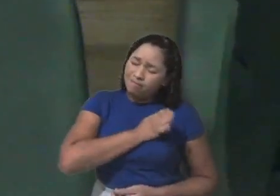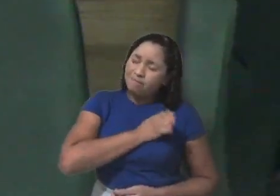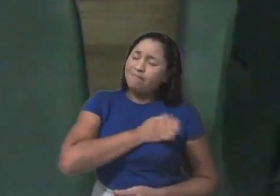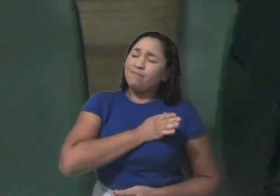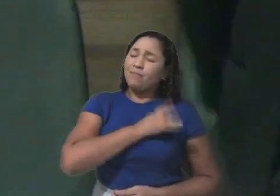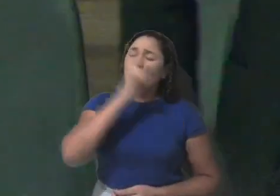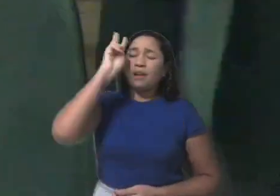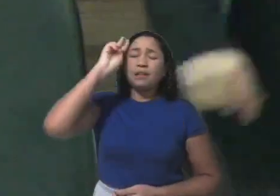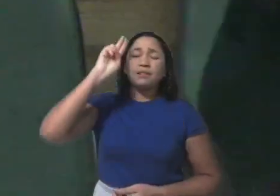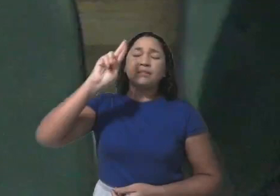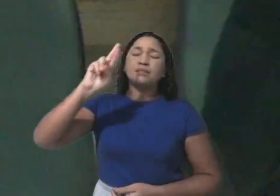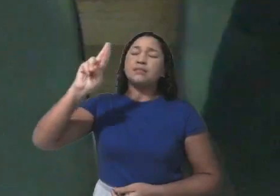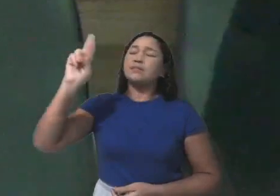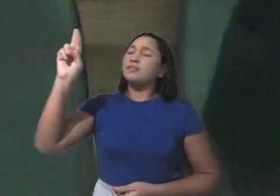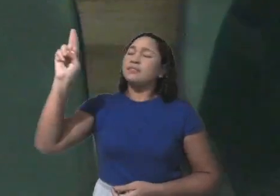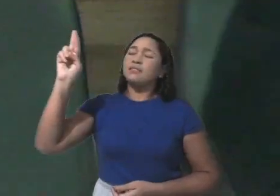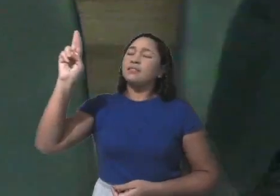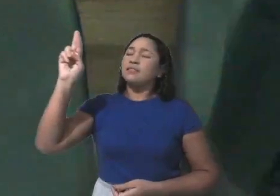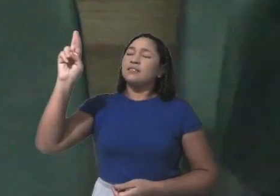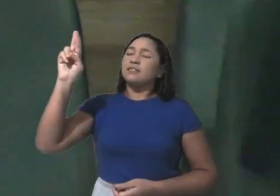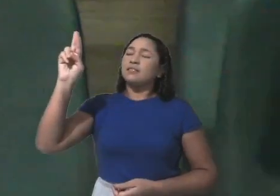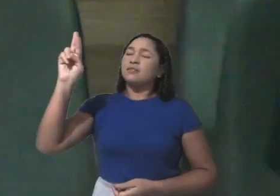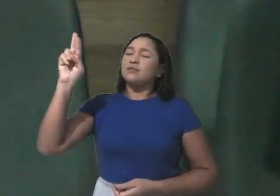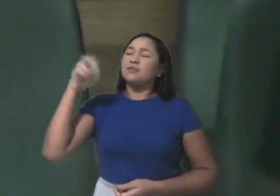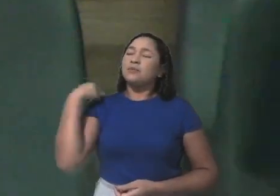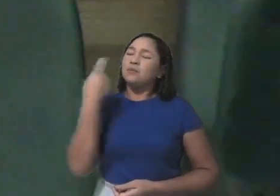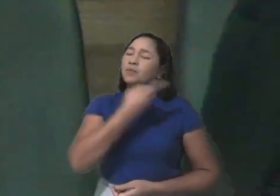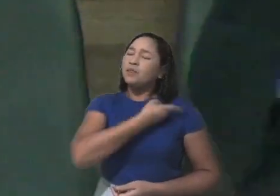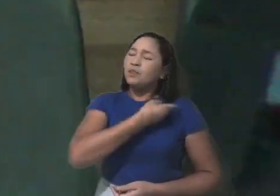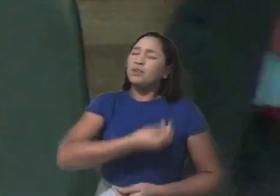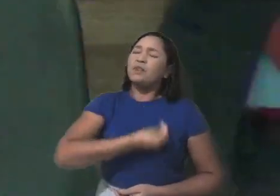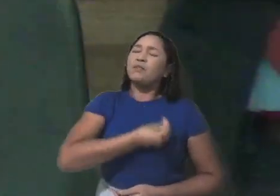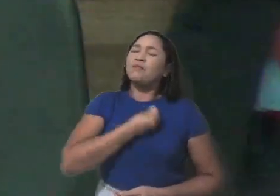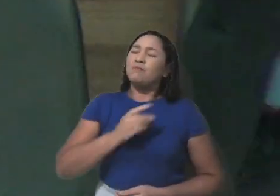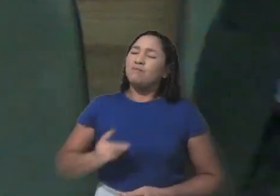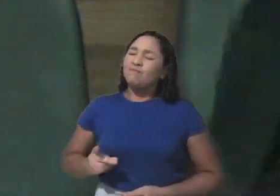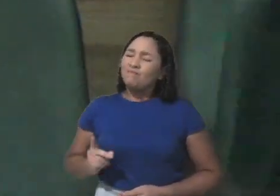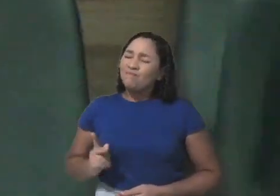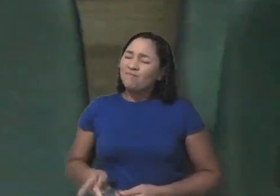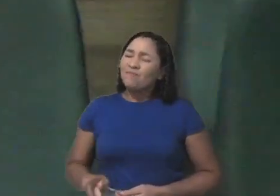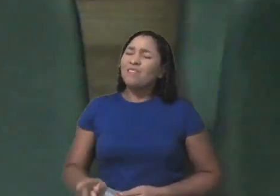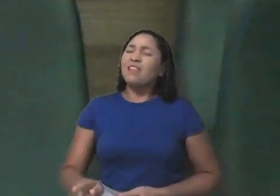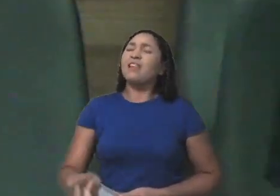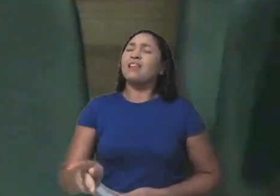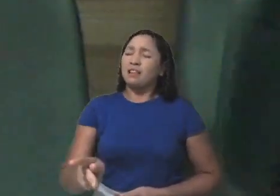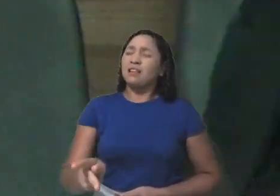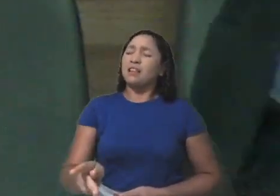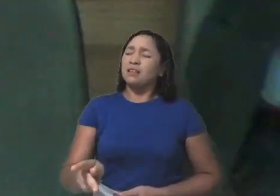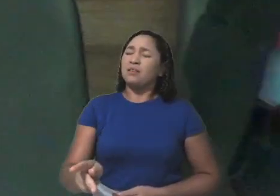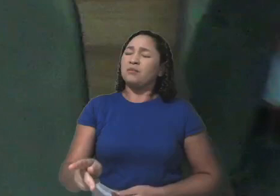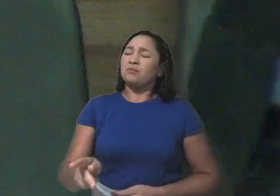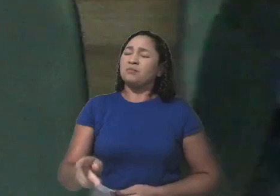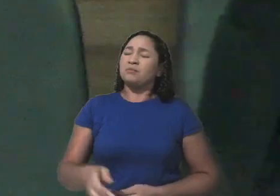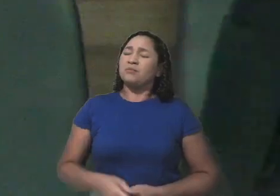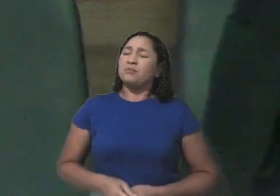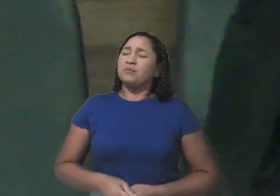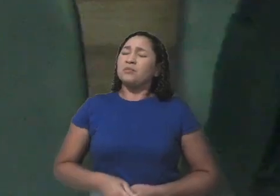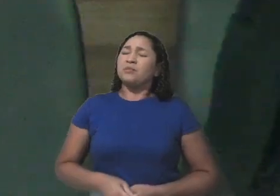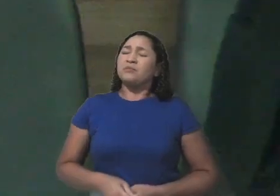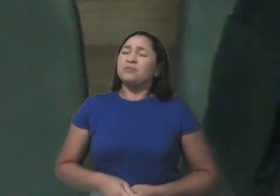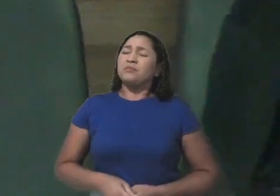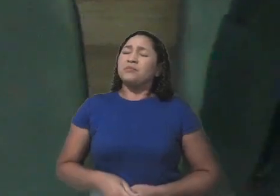que a mesma seja aplicada na vida dos teus servos, que de bom grado abriram e vieram aprender. Ó Deus, que